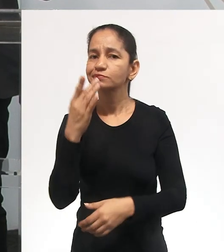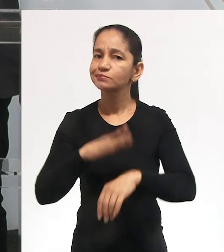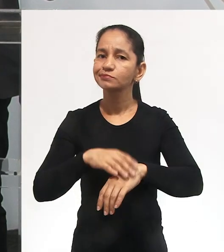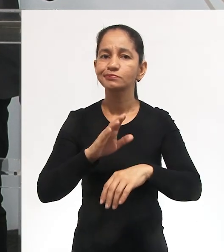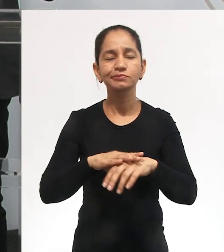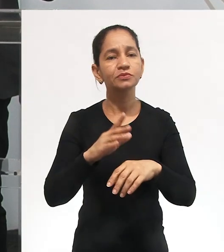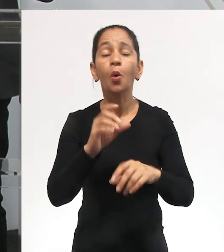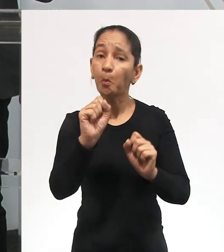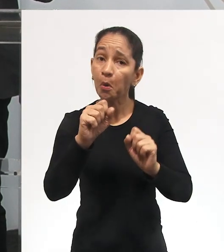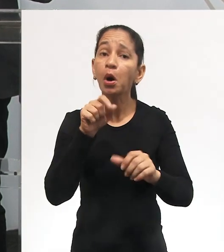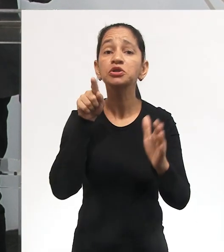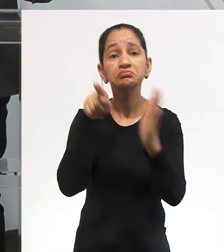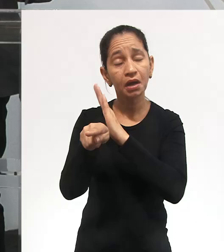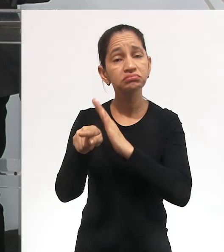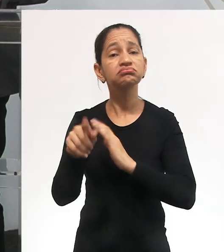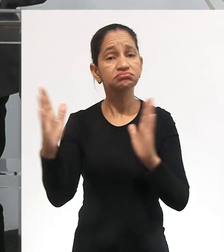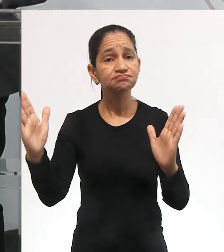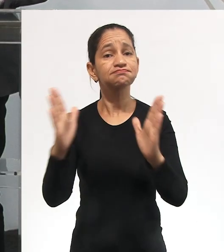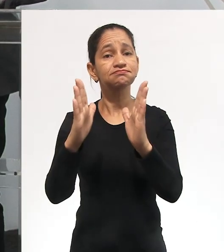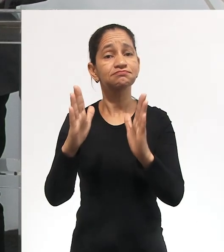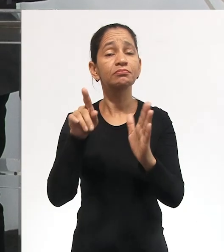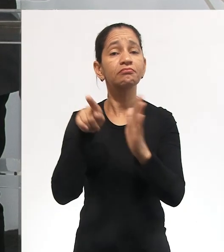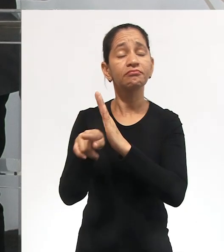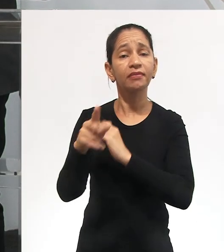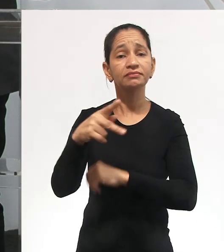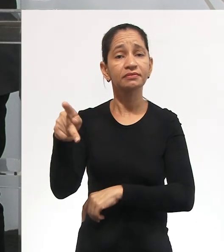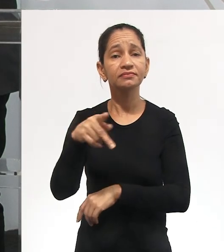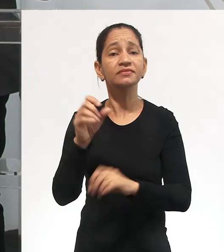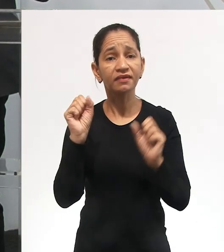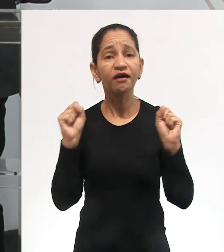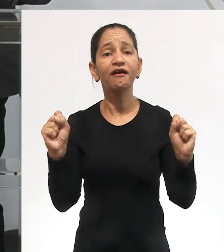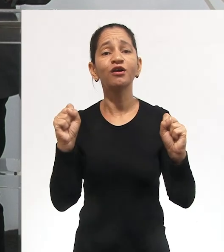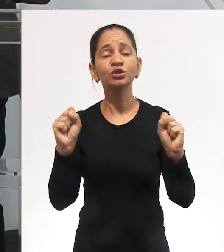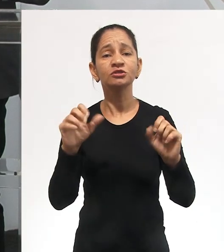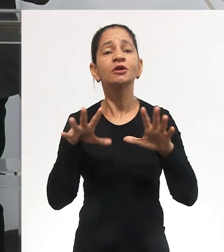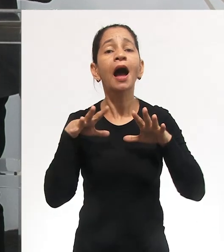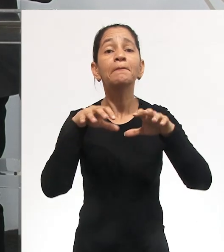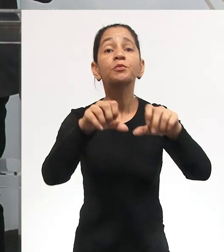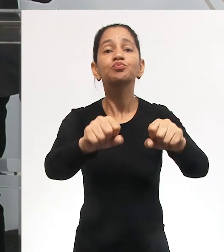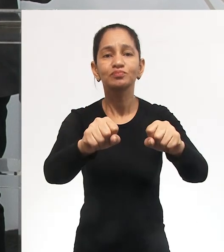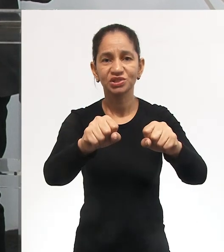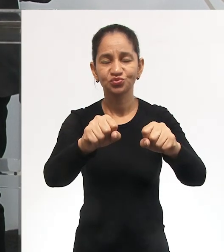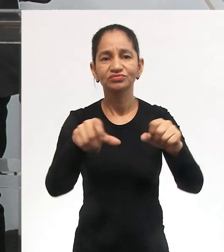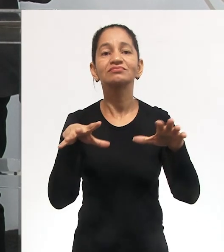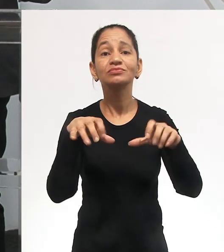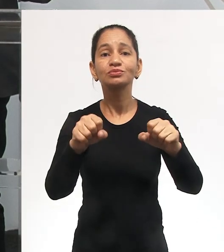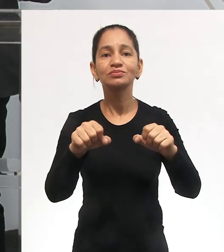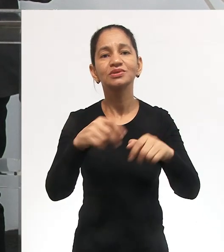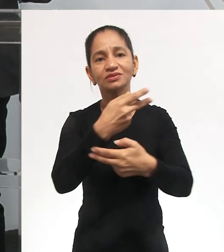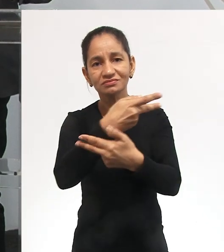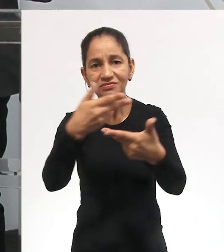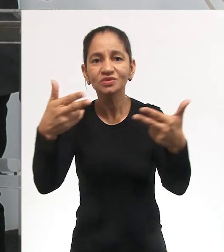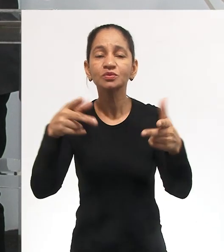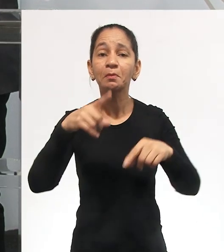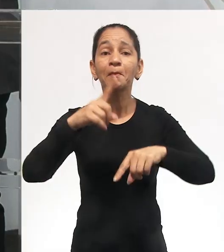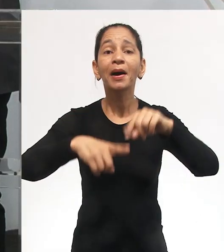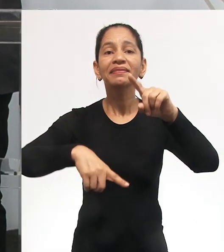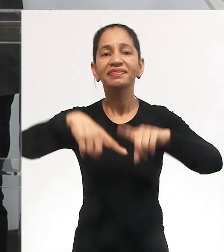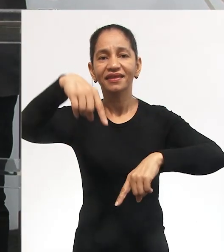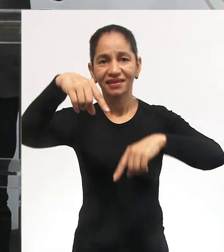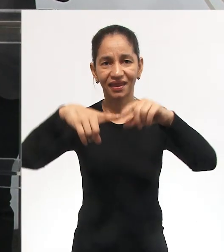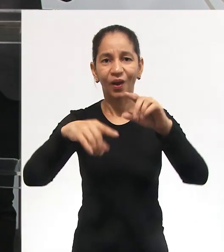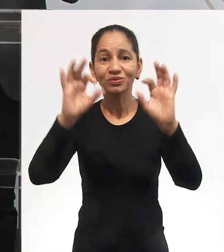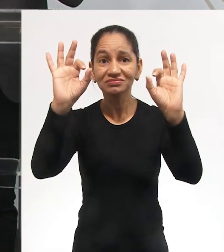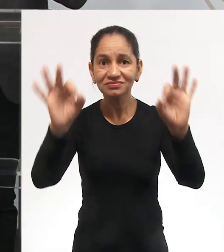se aprofundar, né, com relação ao conteúdo. Tá? Então, se utilizem disso para poder ampliar ainda mais o conhecimento dos senhores. Uma outra